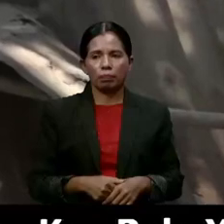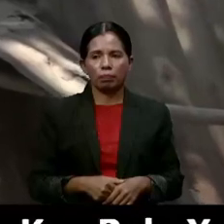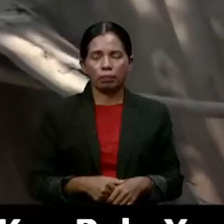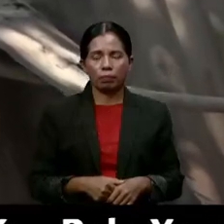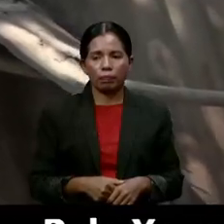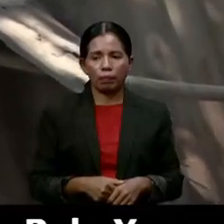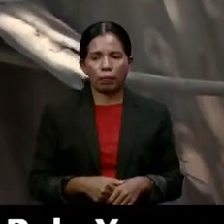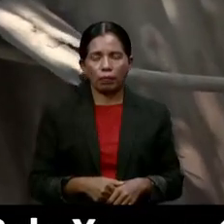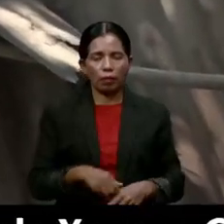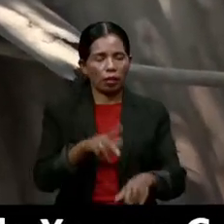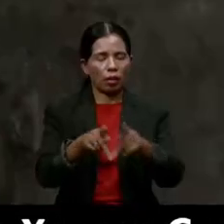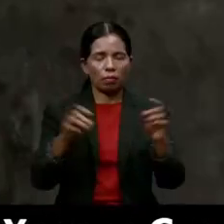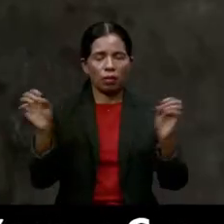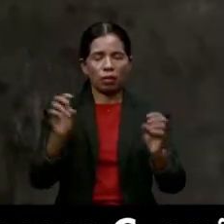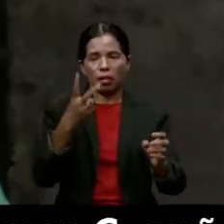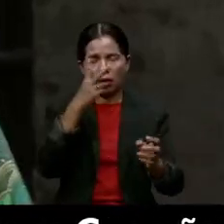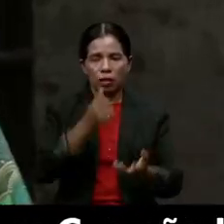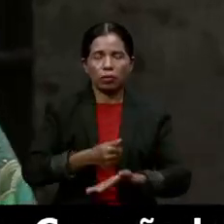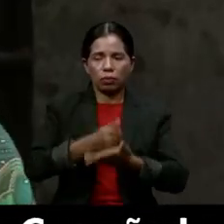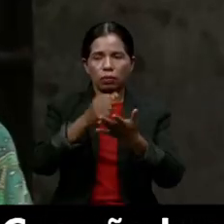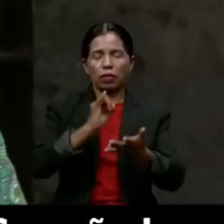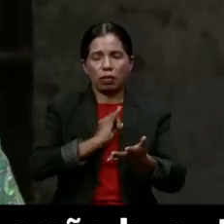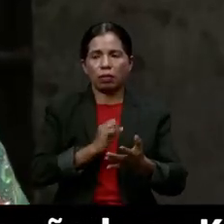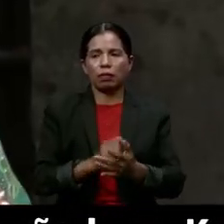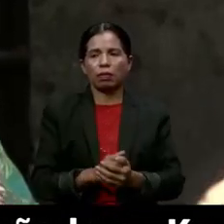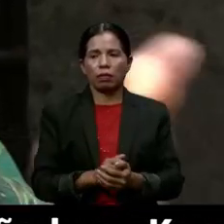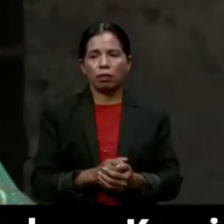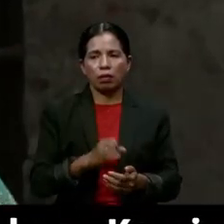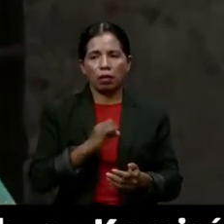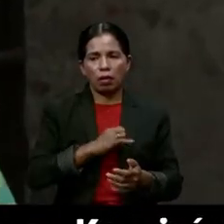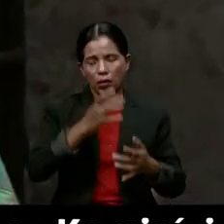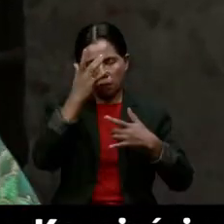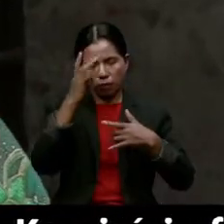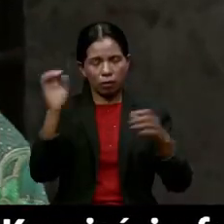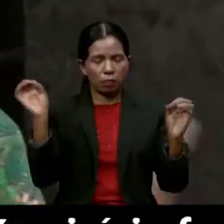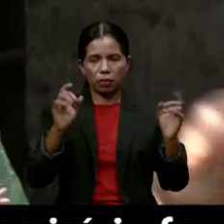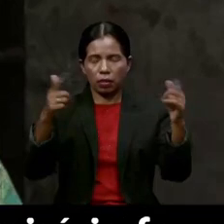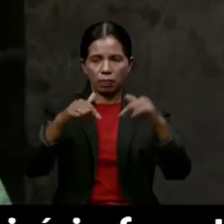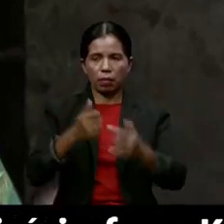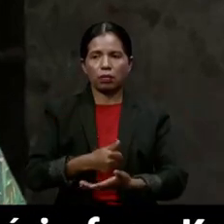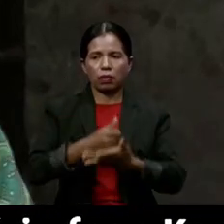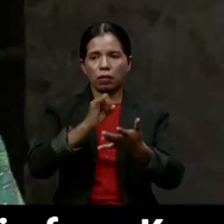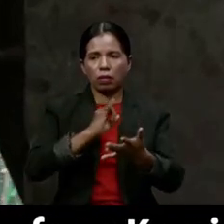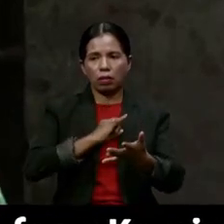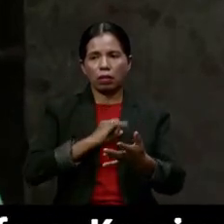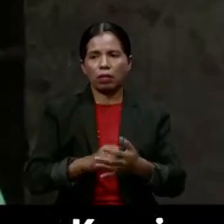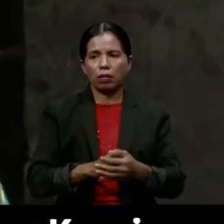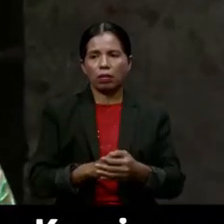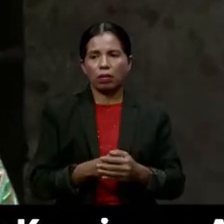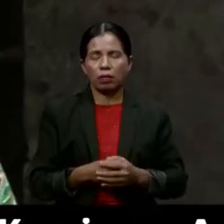É mal a harreha o ida mai. Nen ida muso ha o moras muso la mai. Ha o hahan